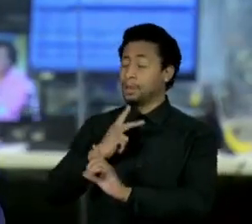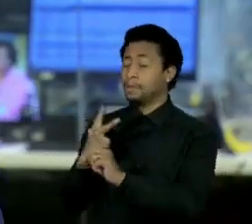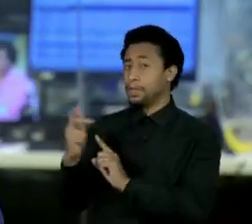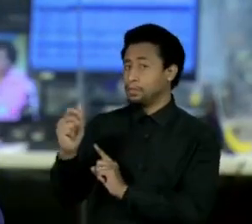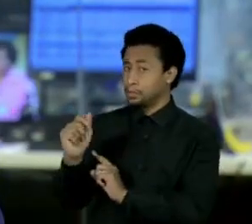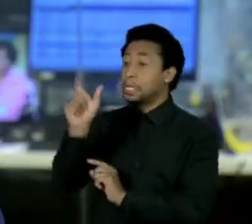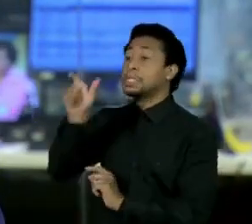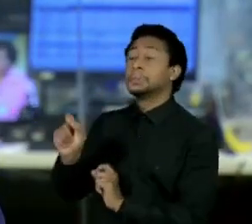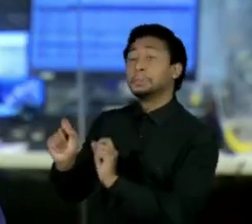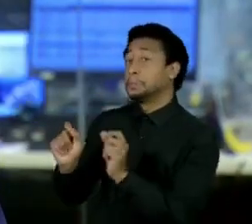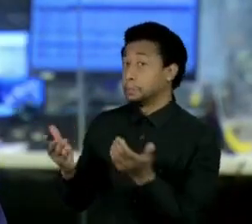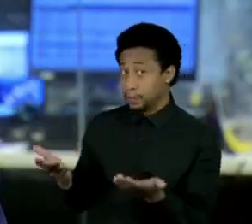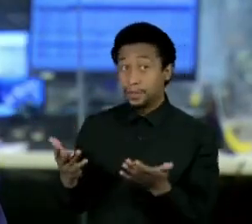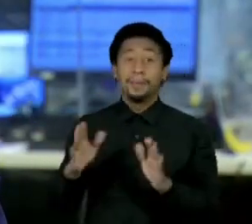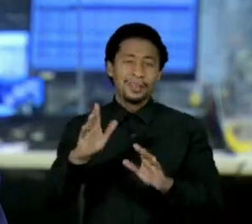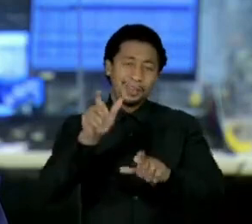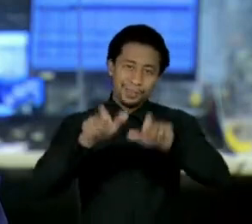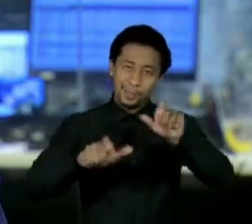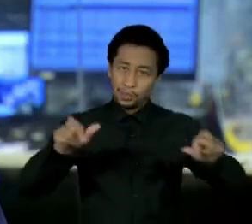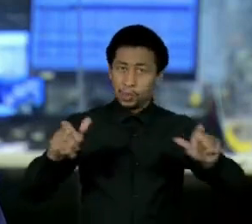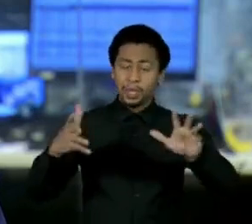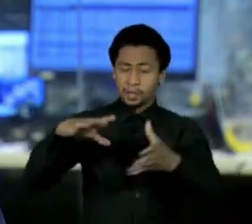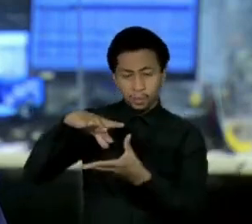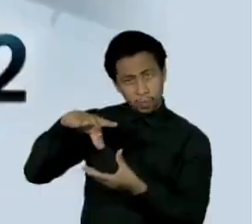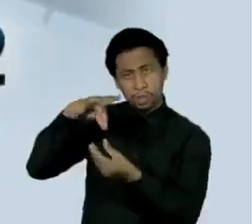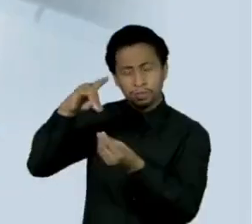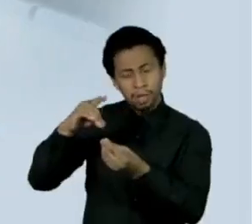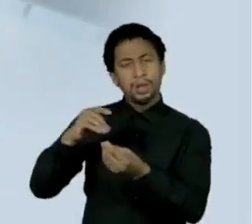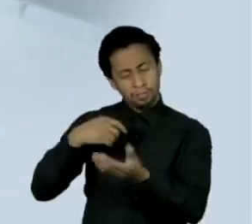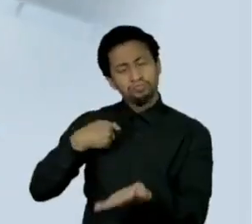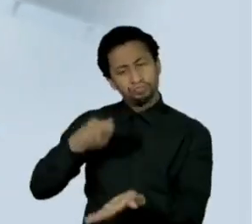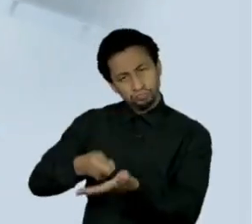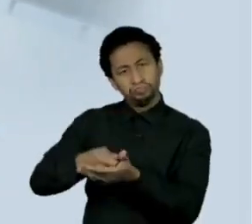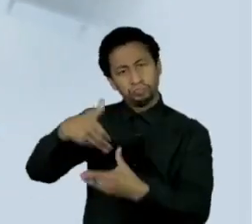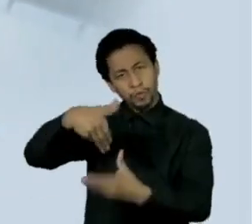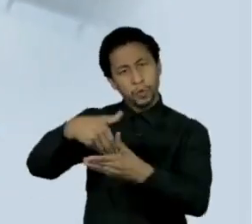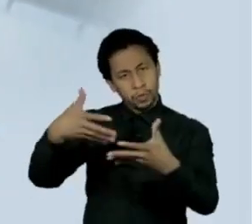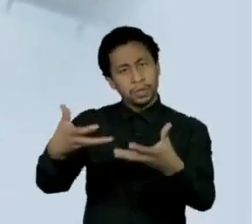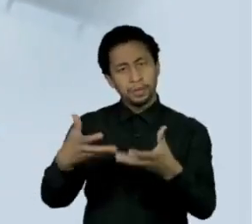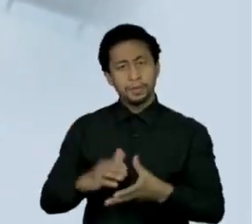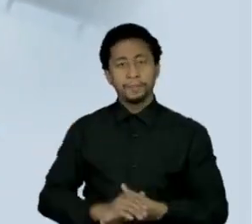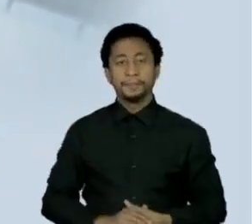à democracia, o eleitor sinaliza pelo voto útil.